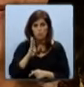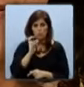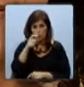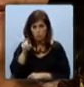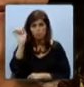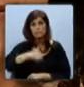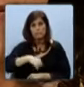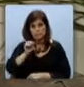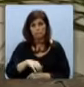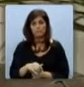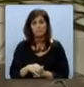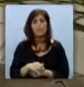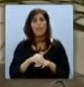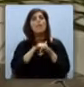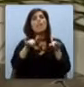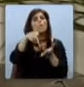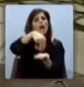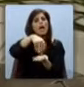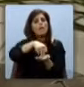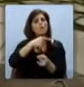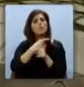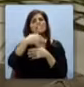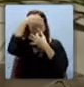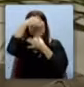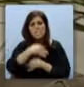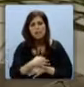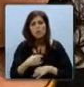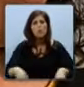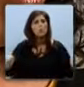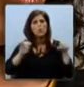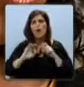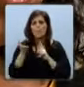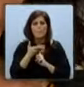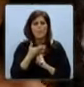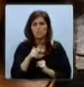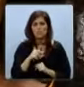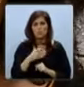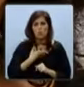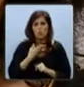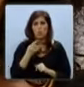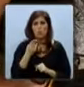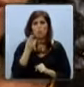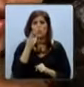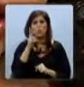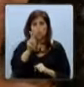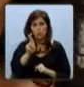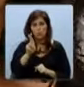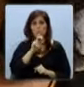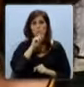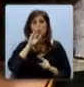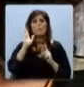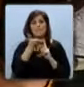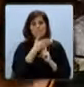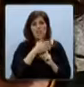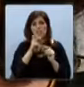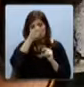e na praia porque é que tem a certeza absoluta de que não houve PR o duqu para poder prachar seguindo as